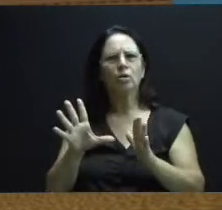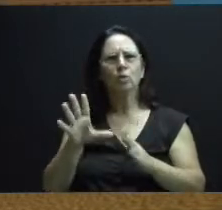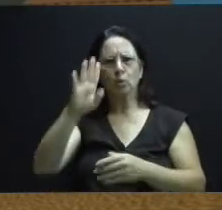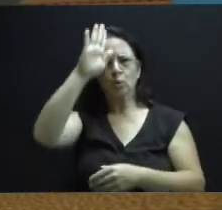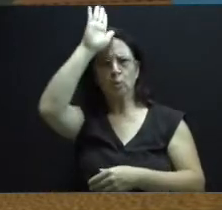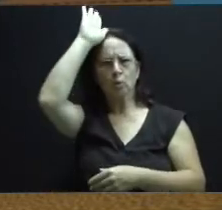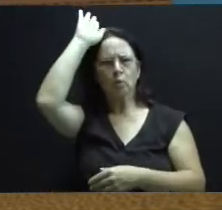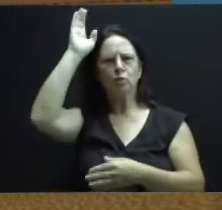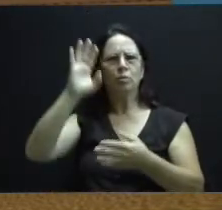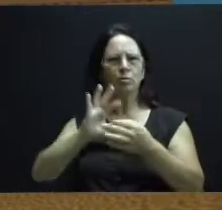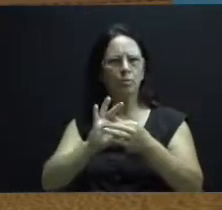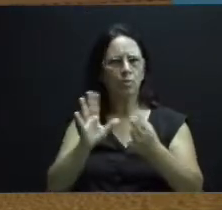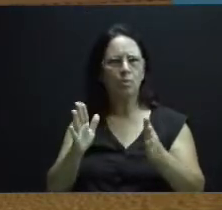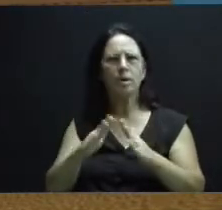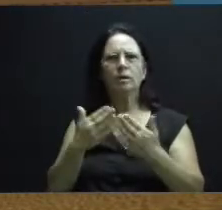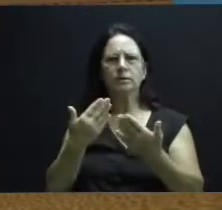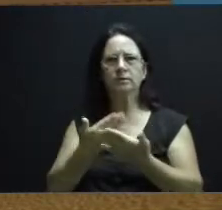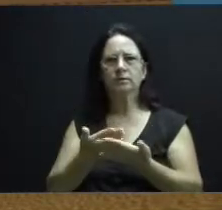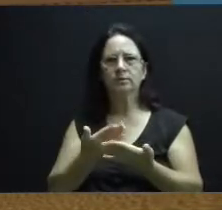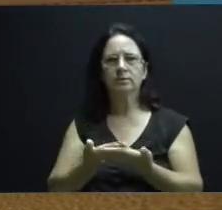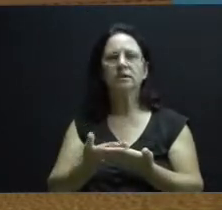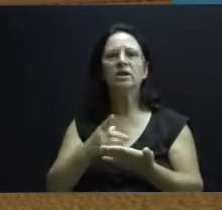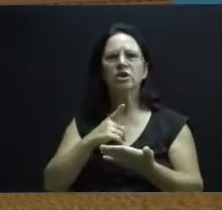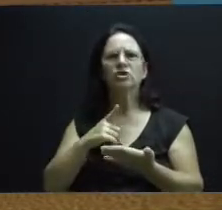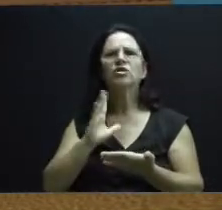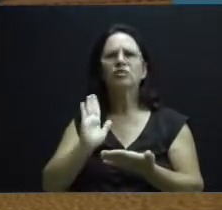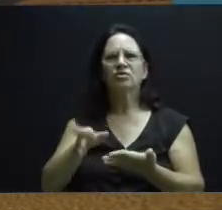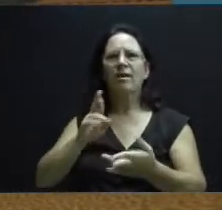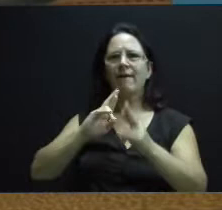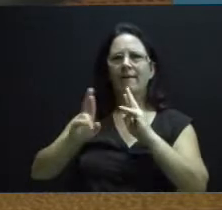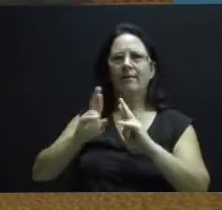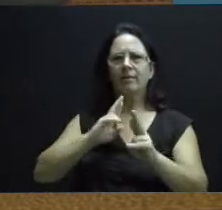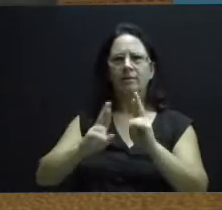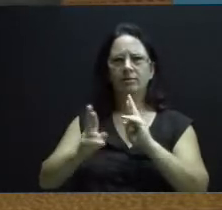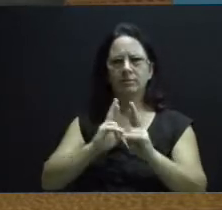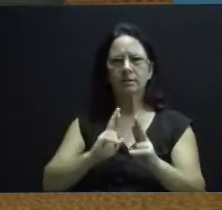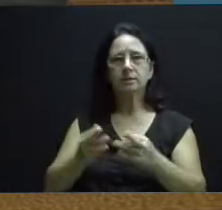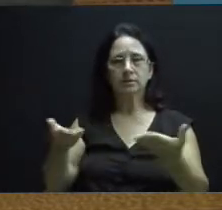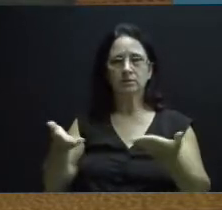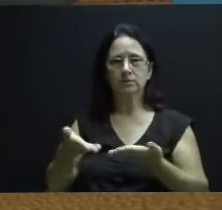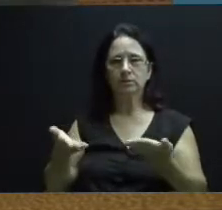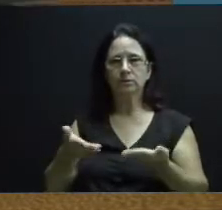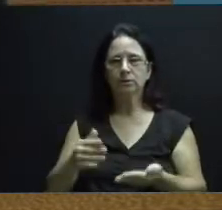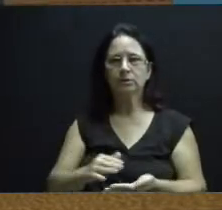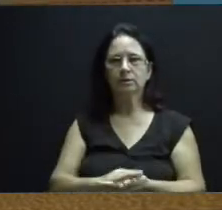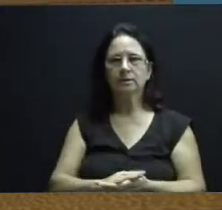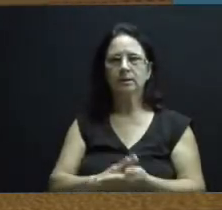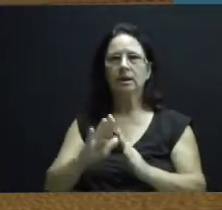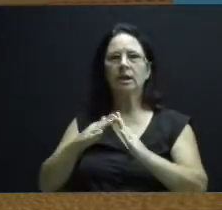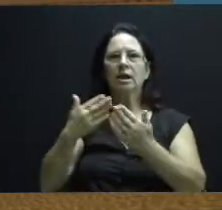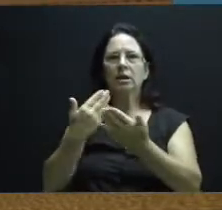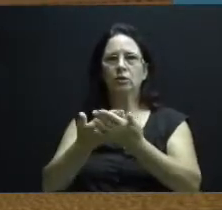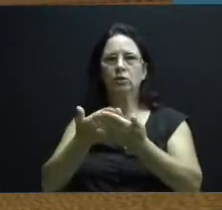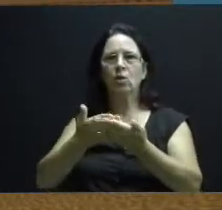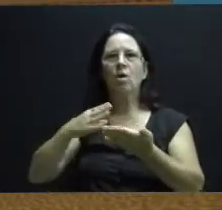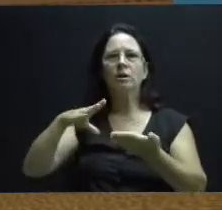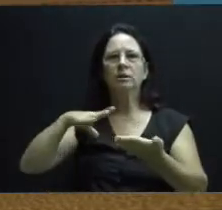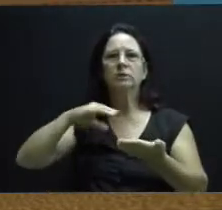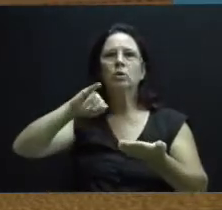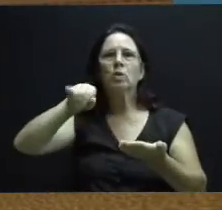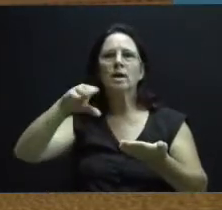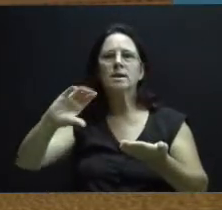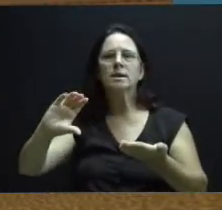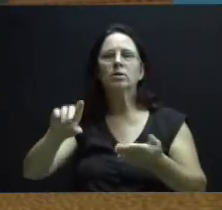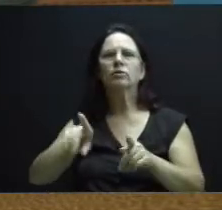não eu tive denúncia hoje a última denúncia hoje que a escola do casqueiro vereador clébio estão